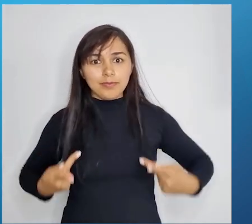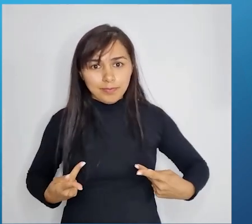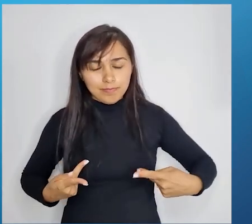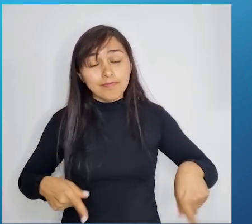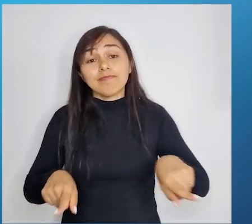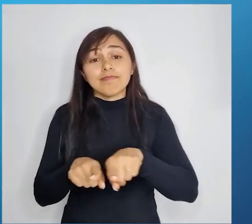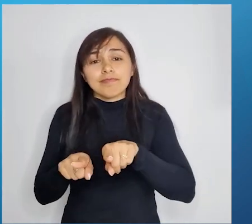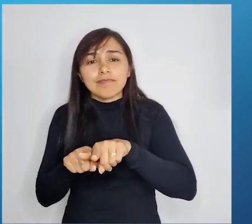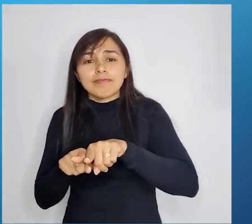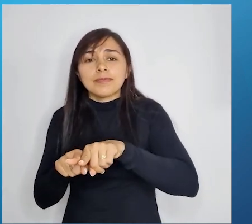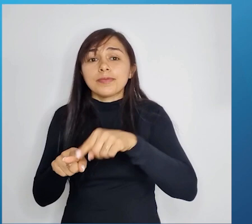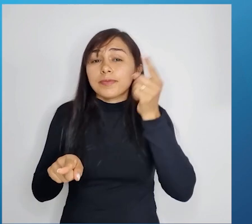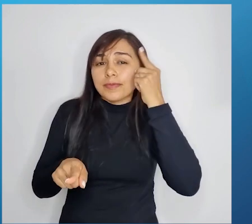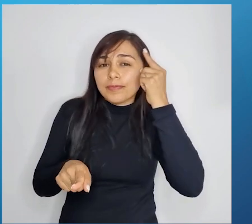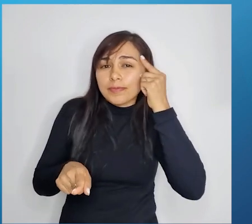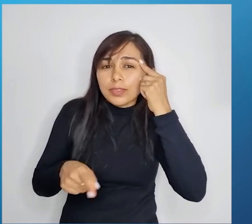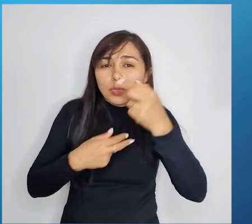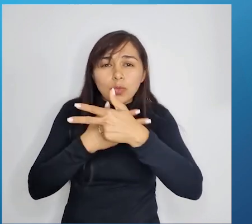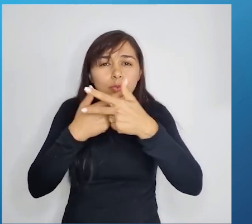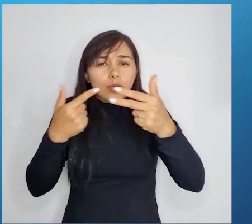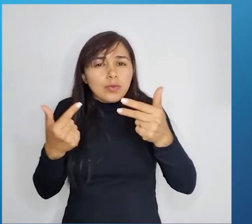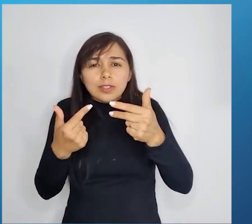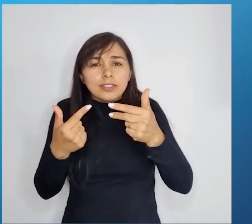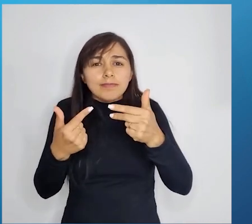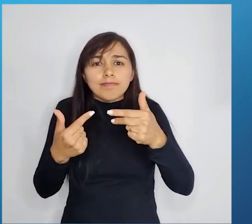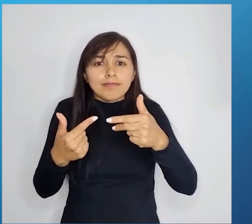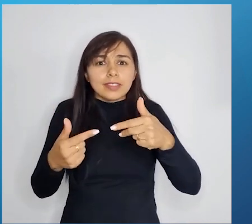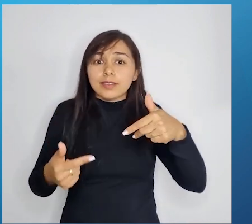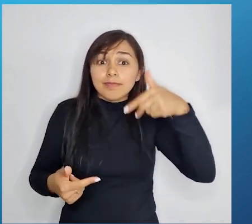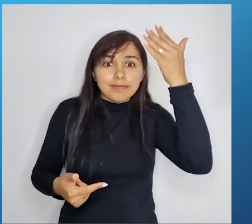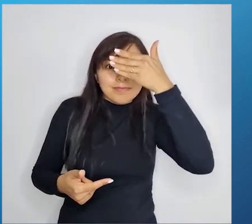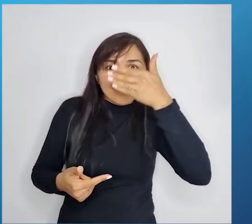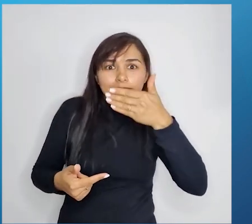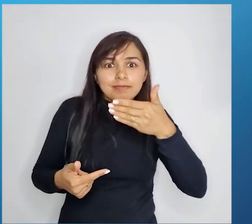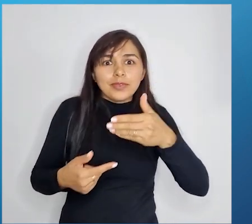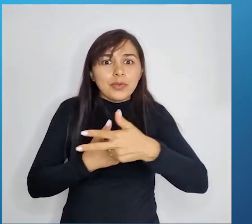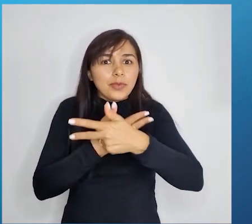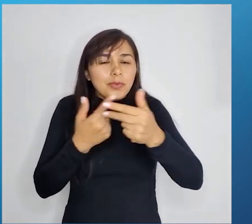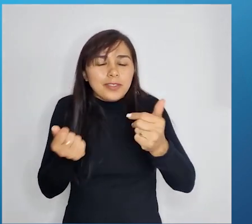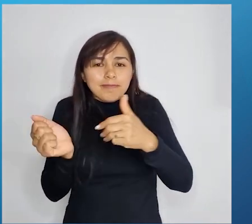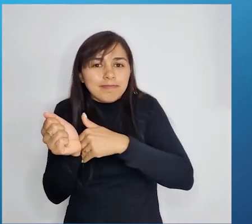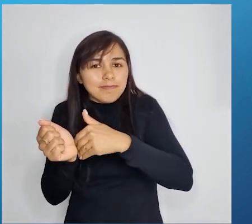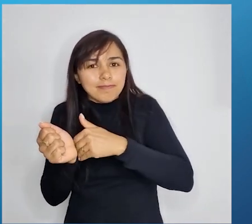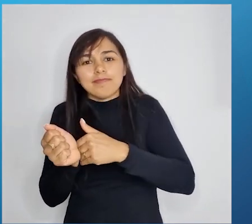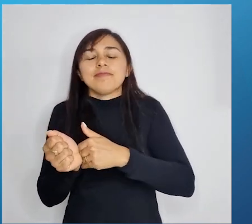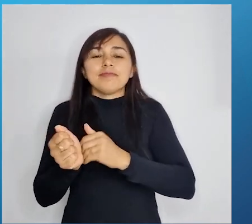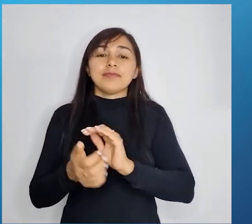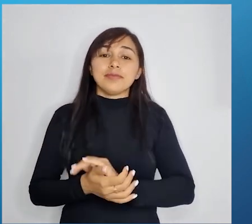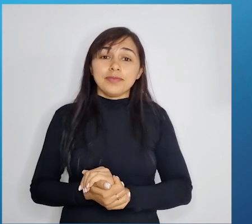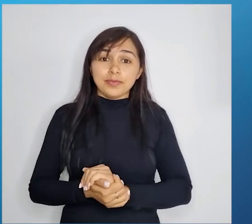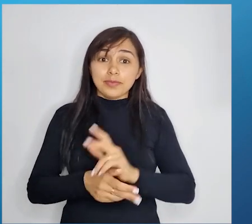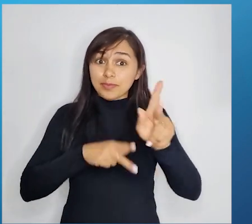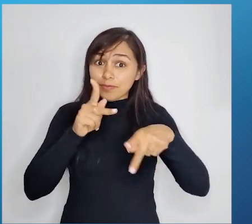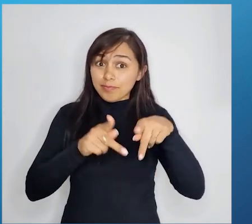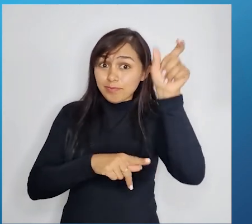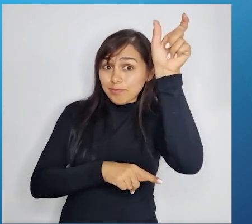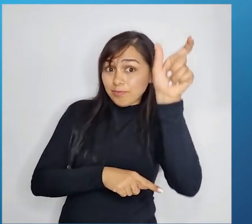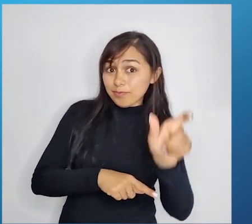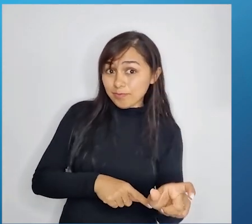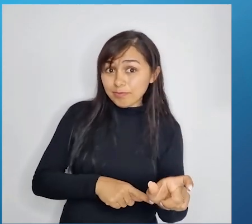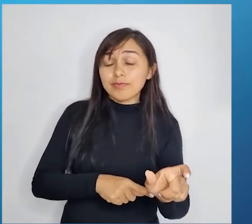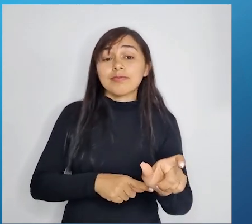pela busca do mistério, do indefinido e do sugestivo na poesia. Os poetas